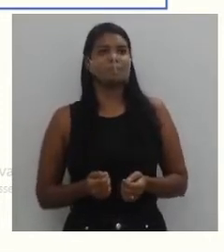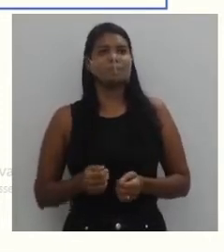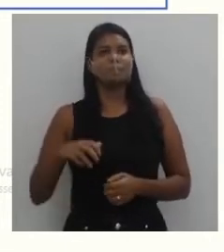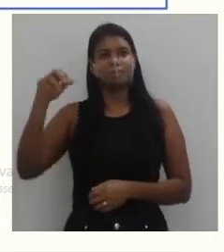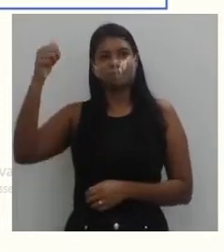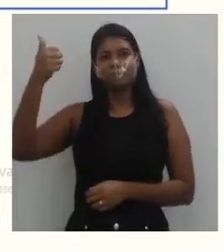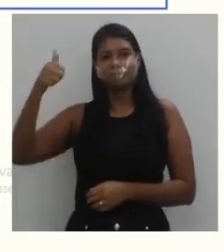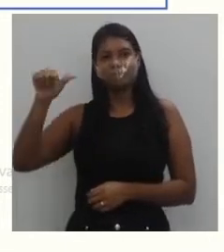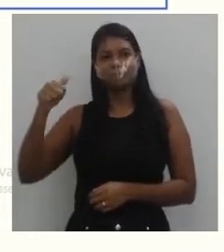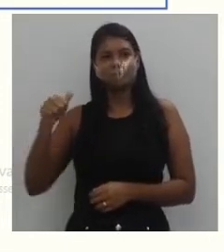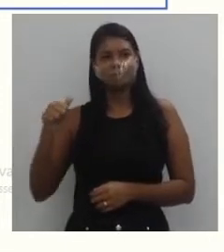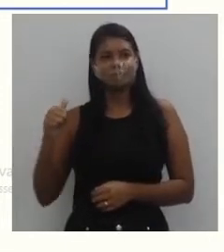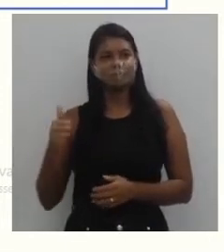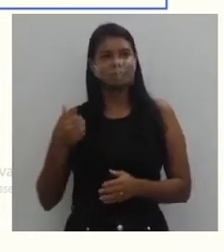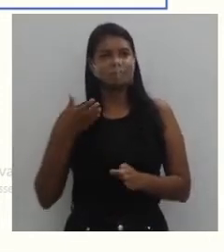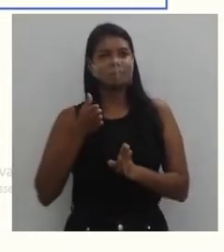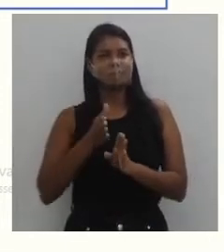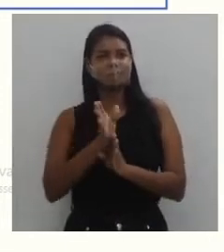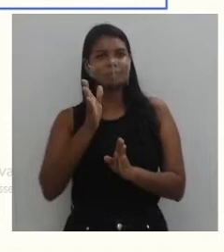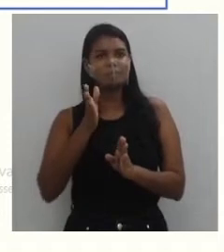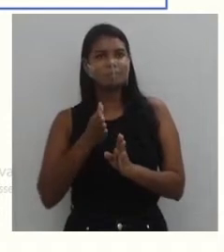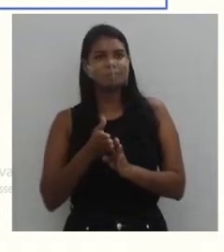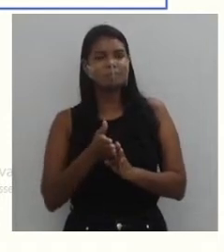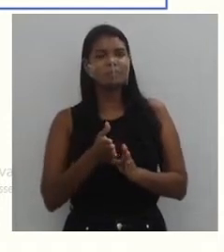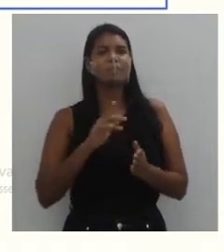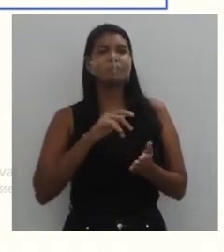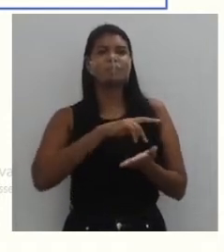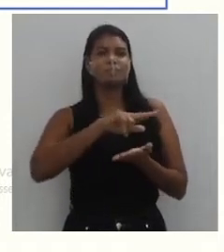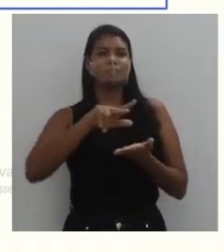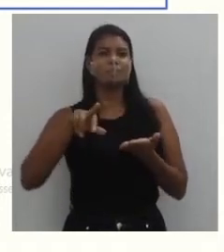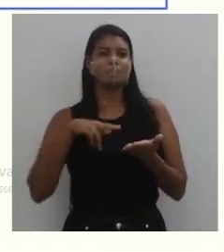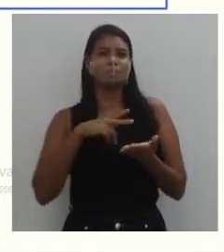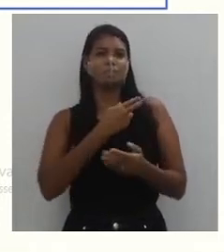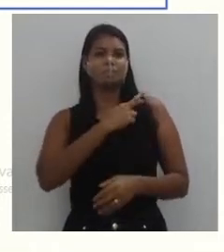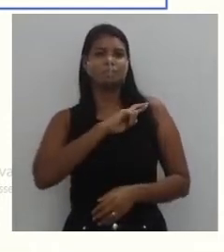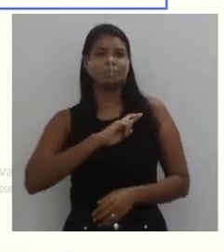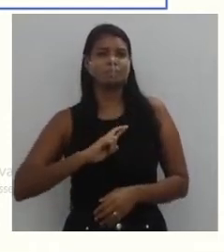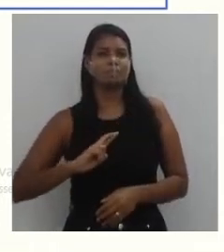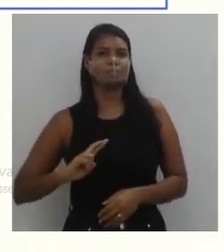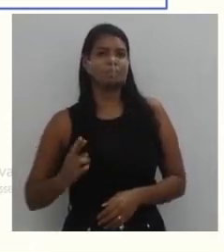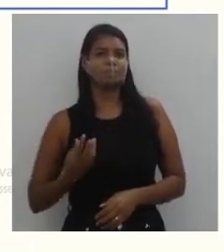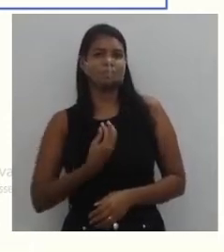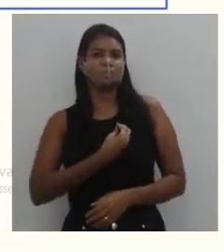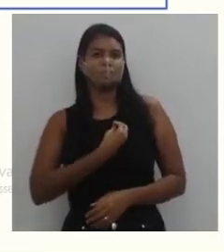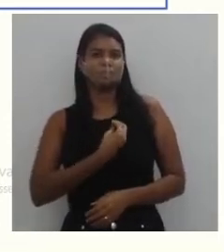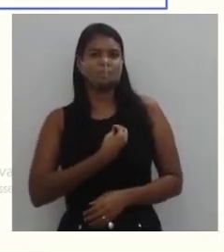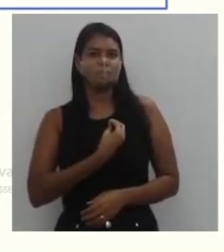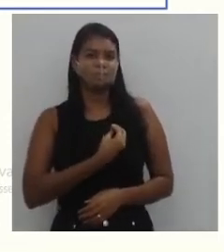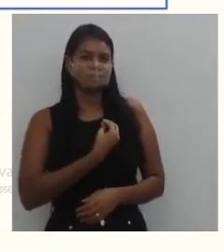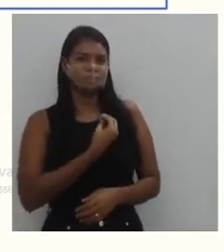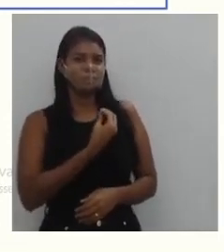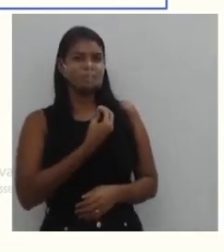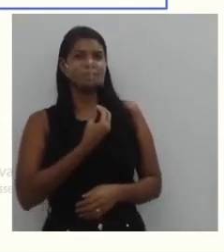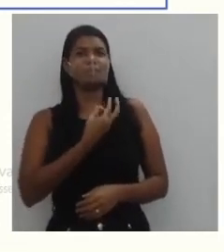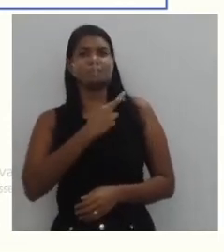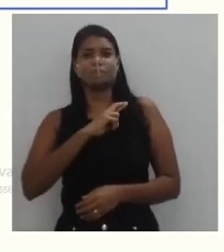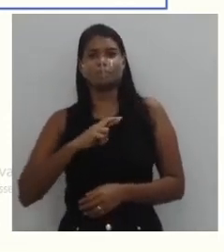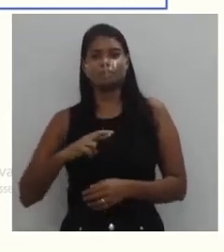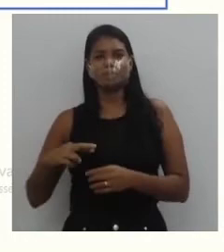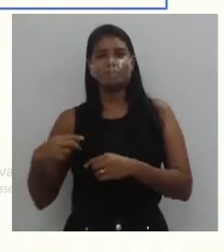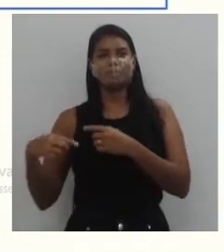É analisar princípios e orientações para o cuidado da vida nas